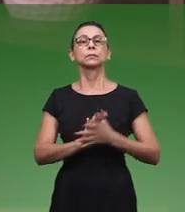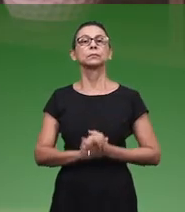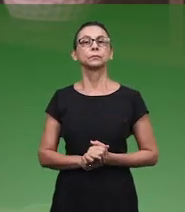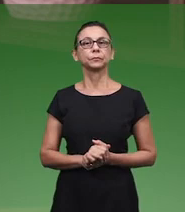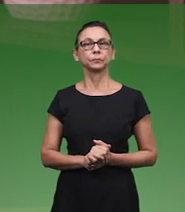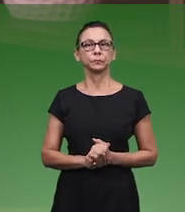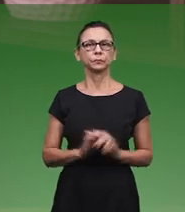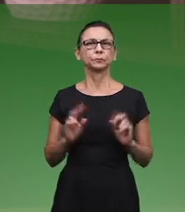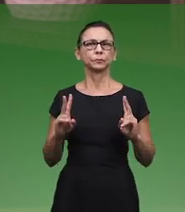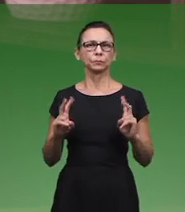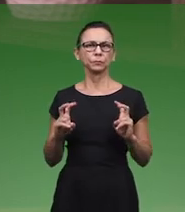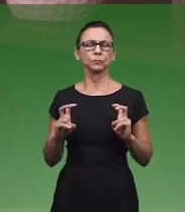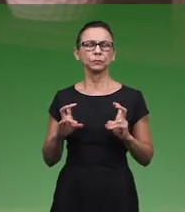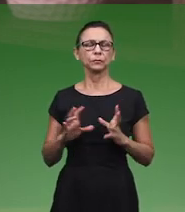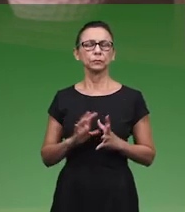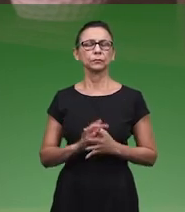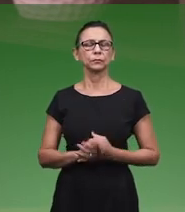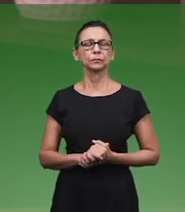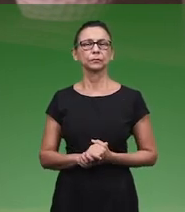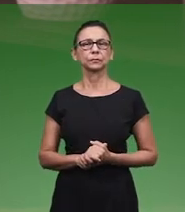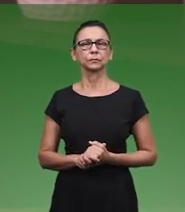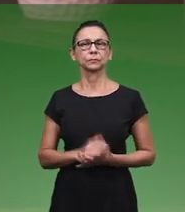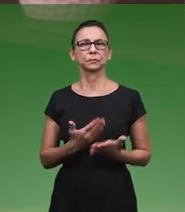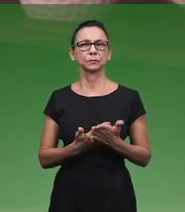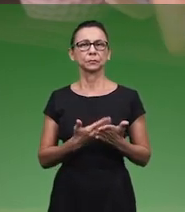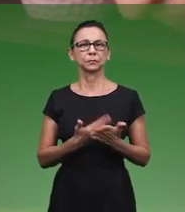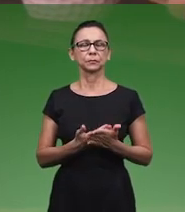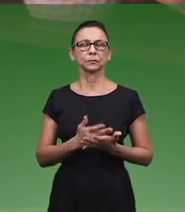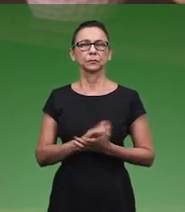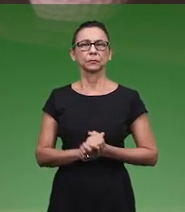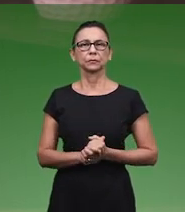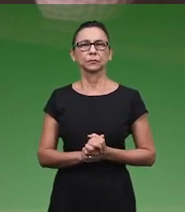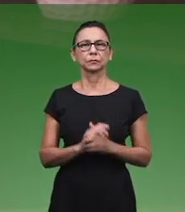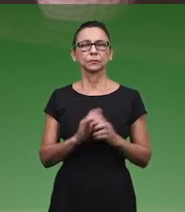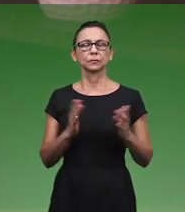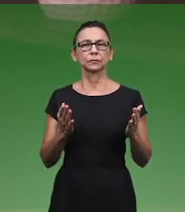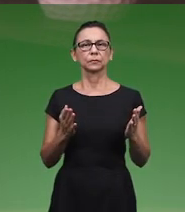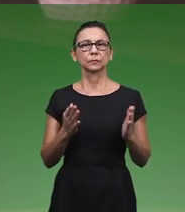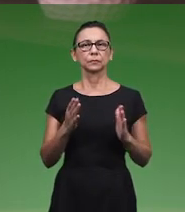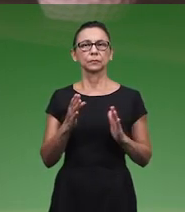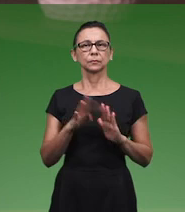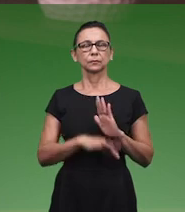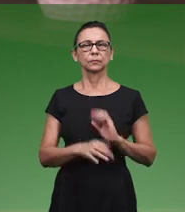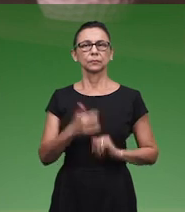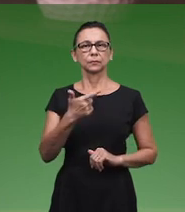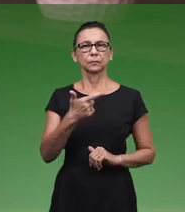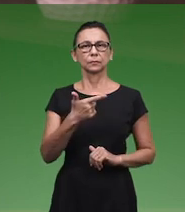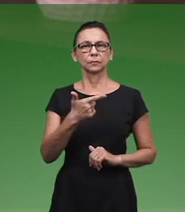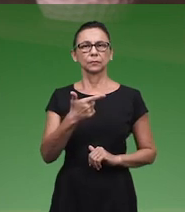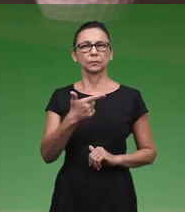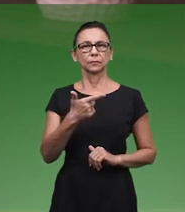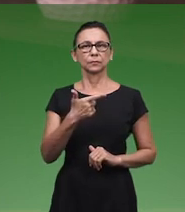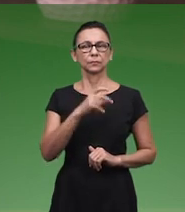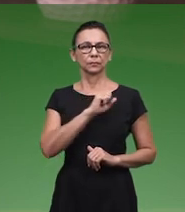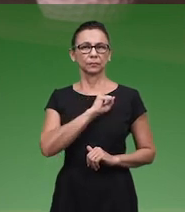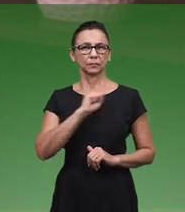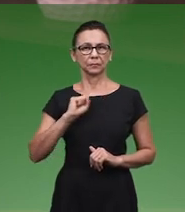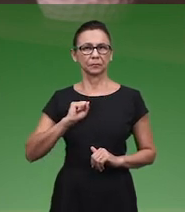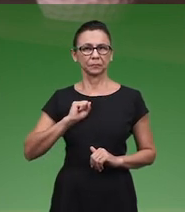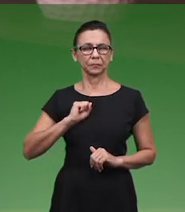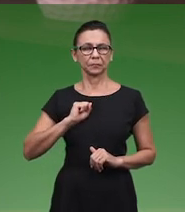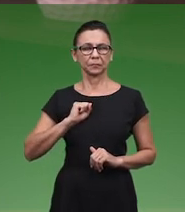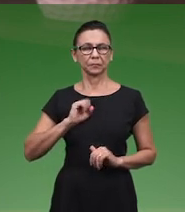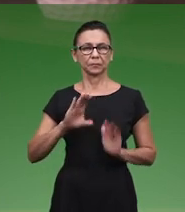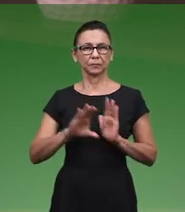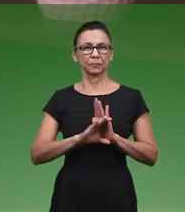para este tema que nós vamos abordar. E esse texto está no segundo livro do profeta Samuel,